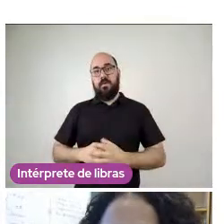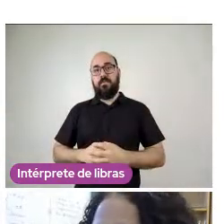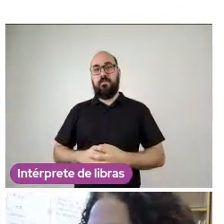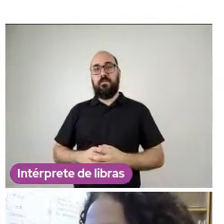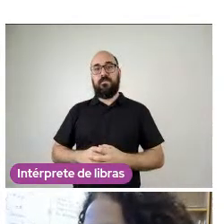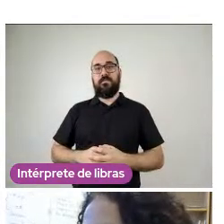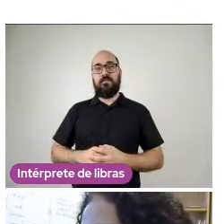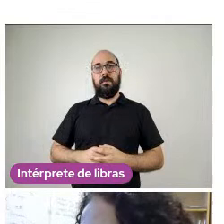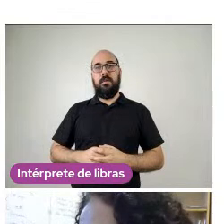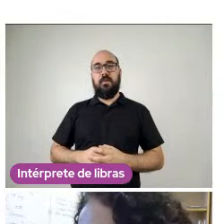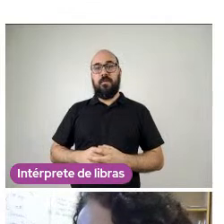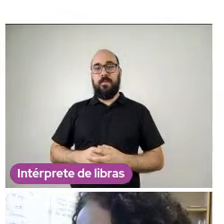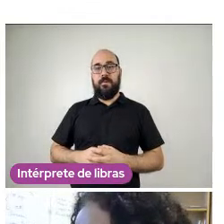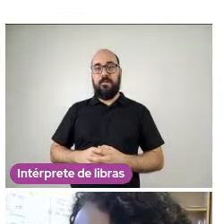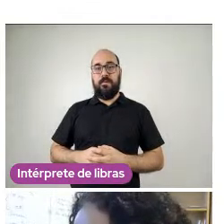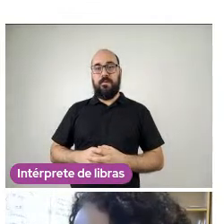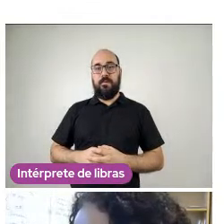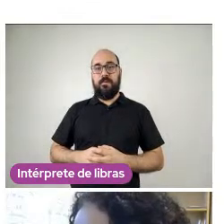é